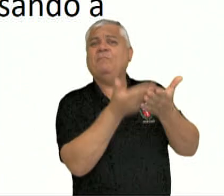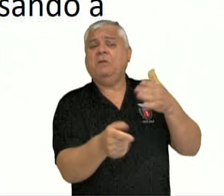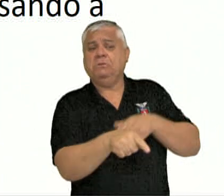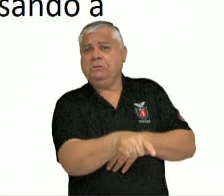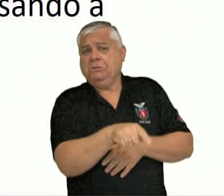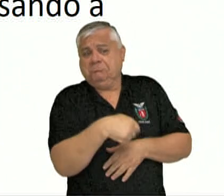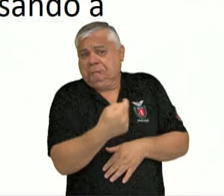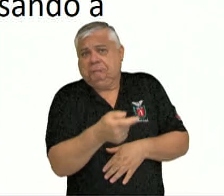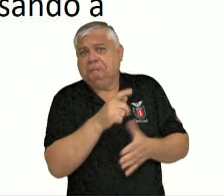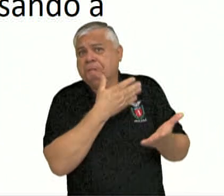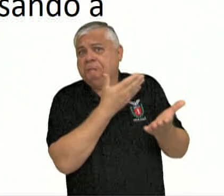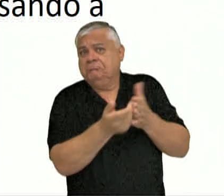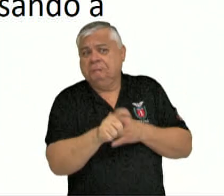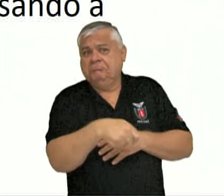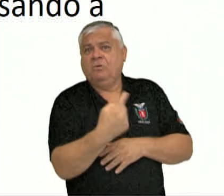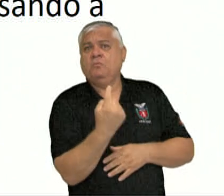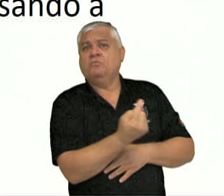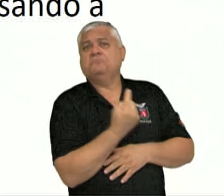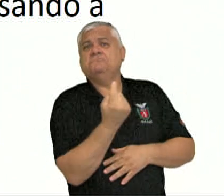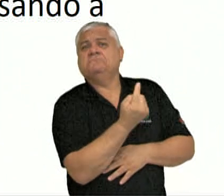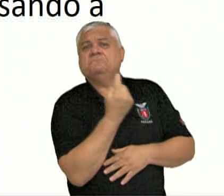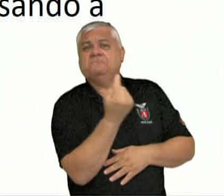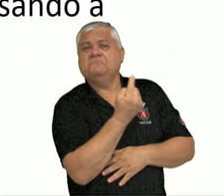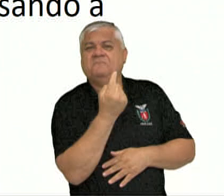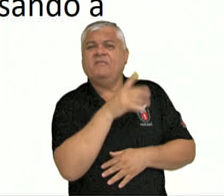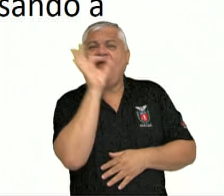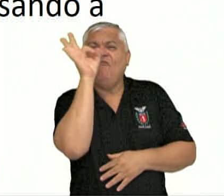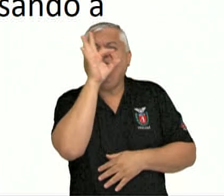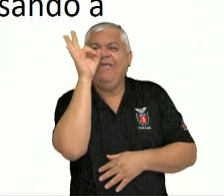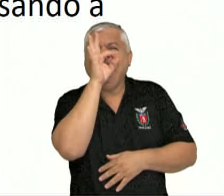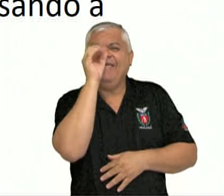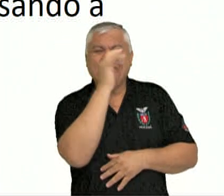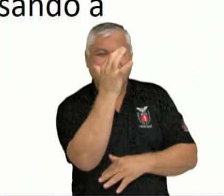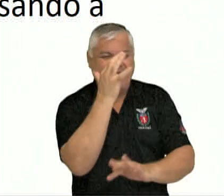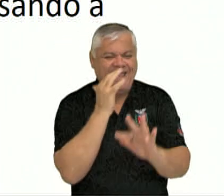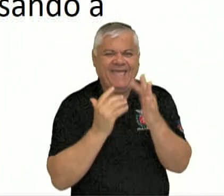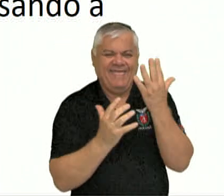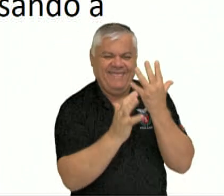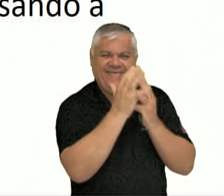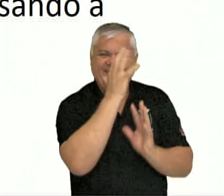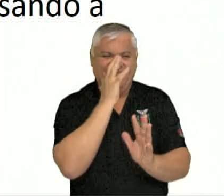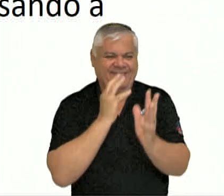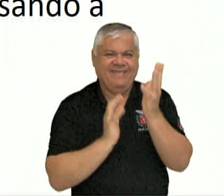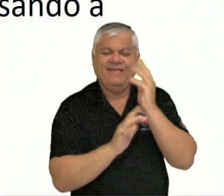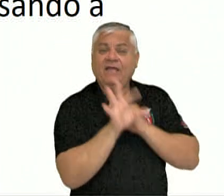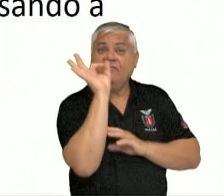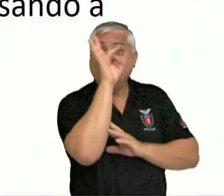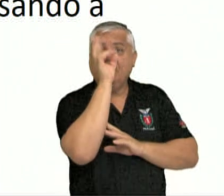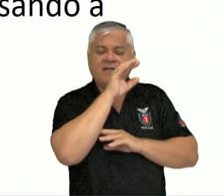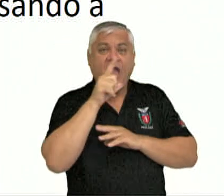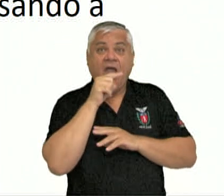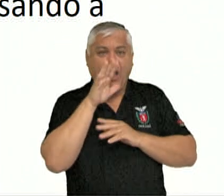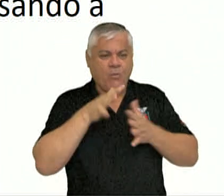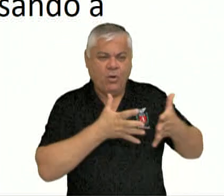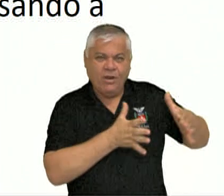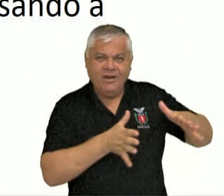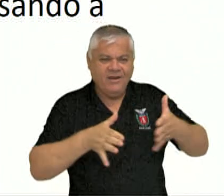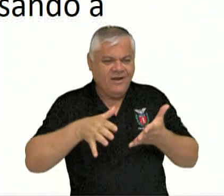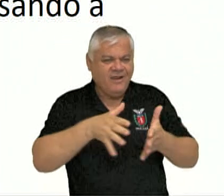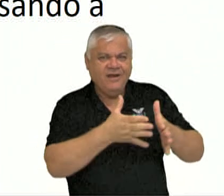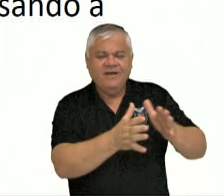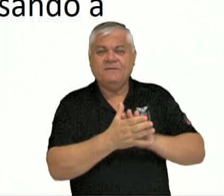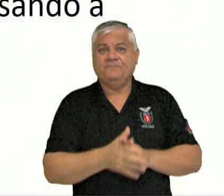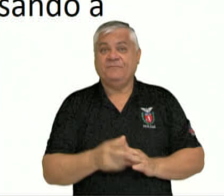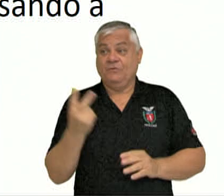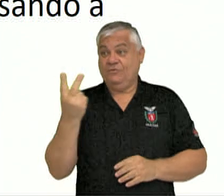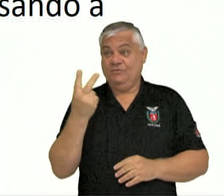Perdida. Solitária e verdejante, parecia mesmo perdida entre as águas volumosas. Kiko e Oscar,